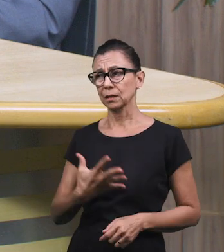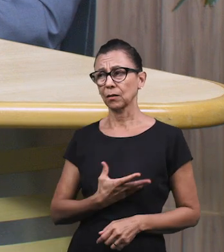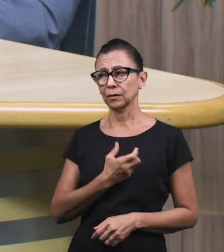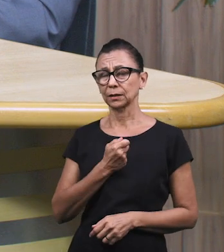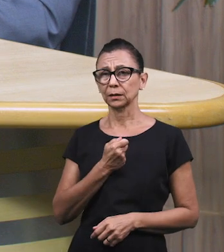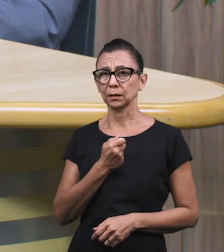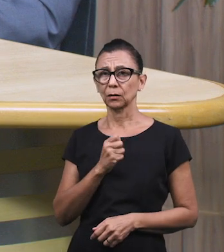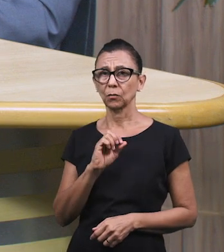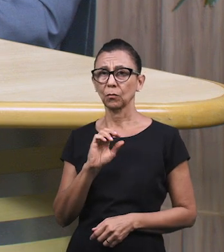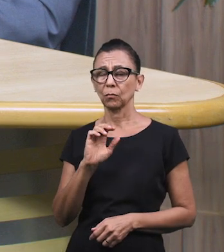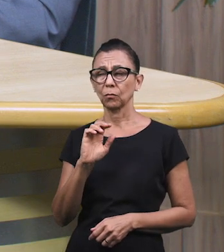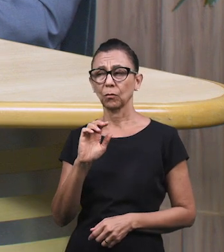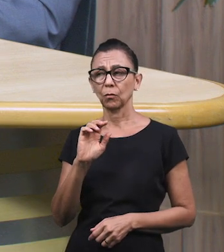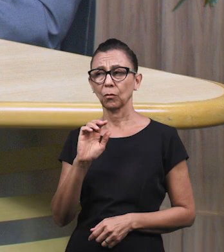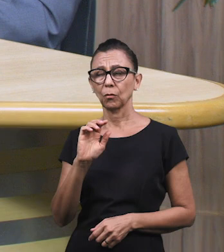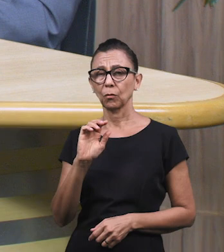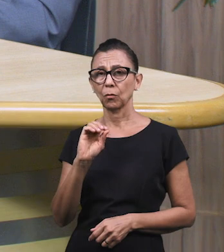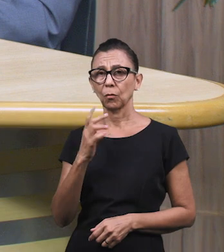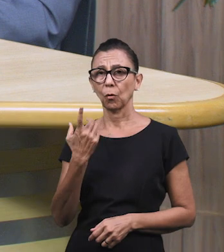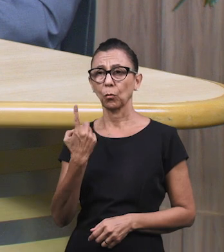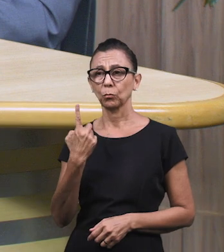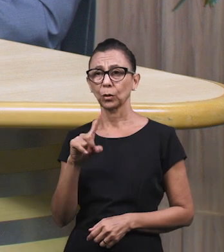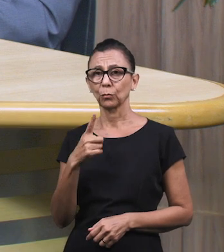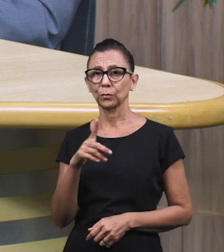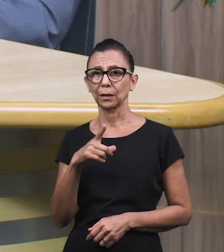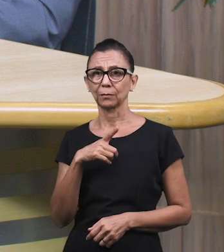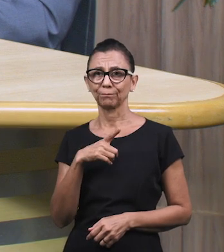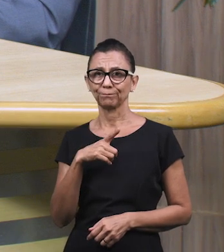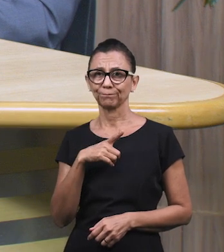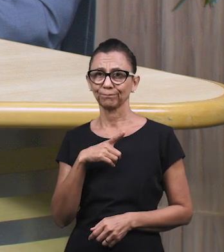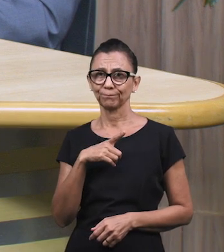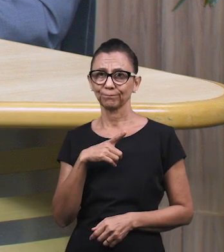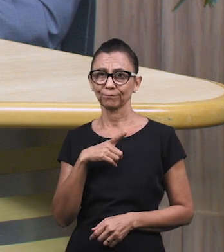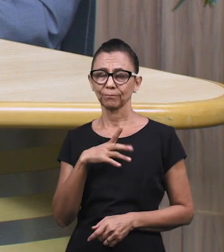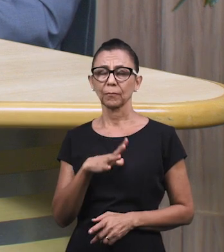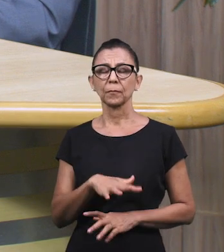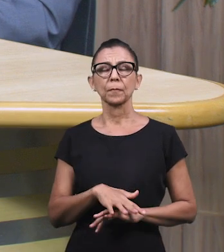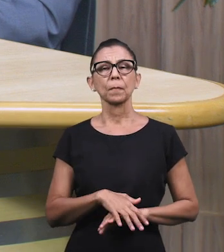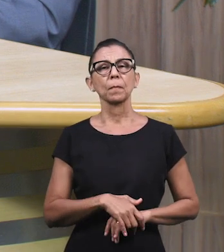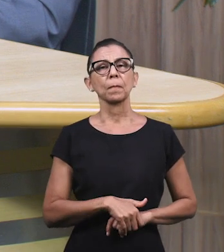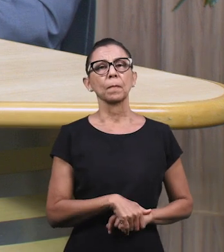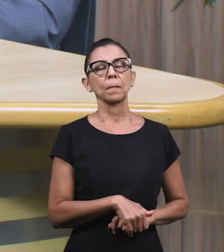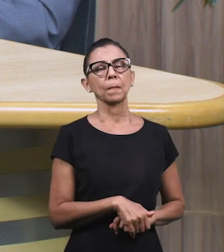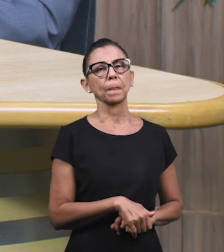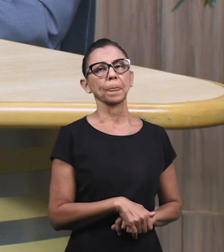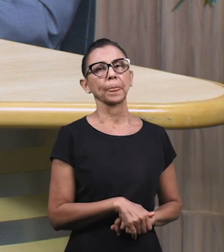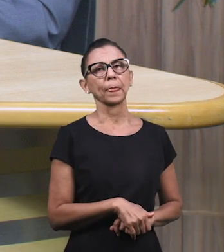ali, mas a partir disso que nós abordamos aqui,